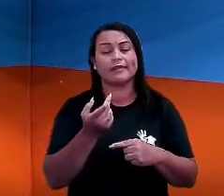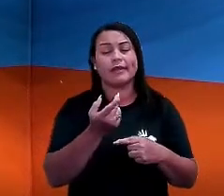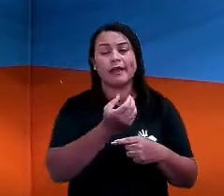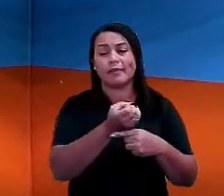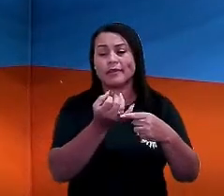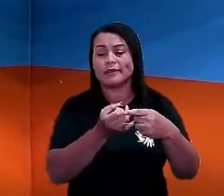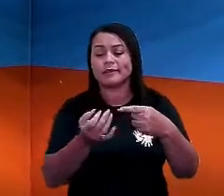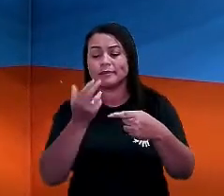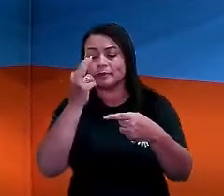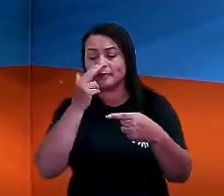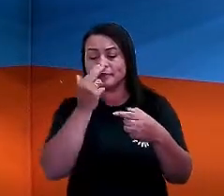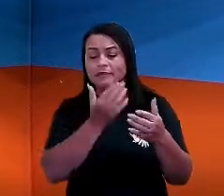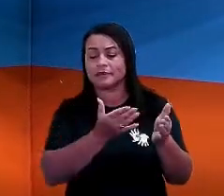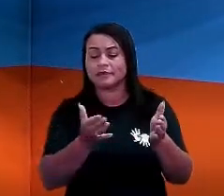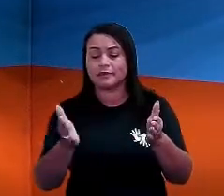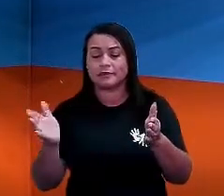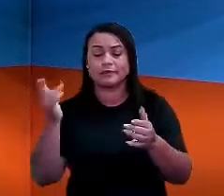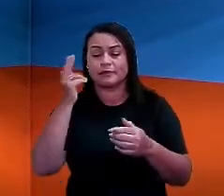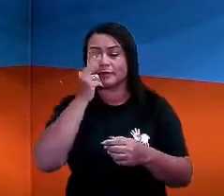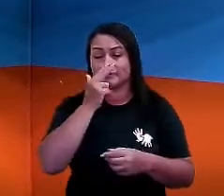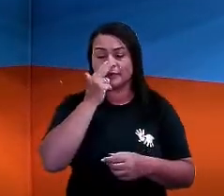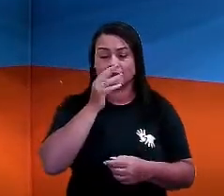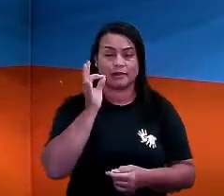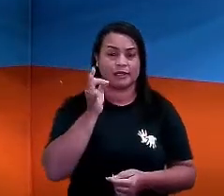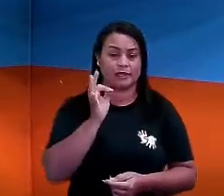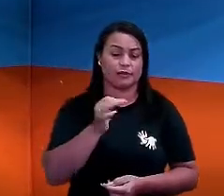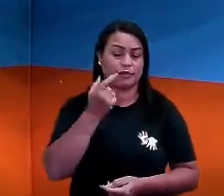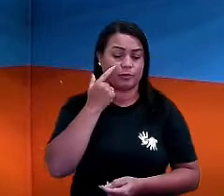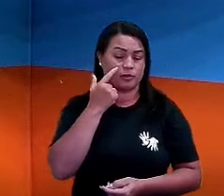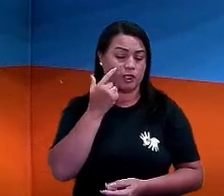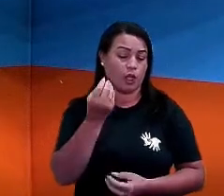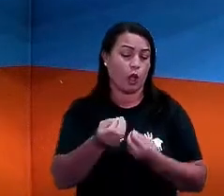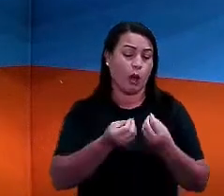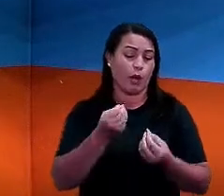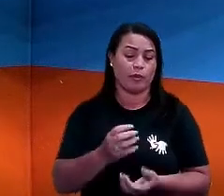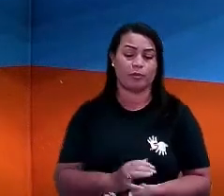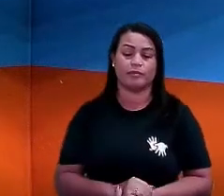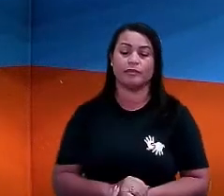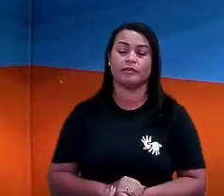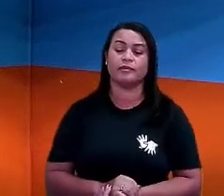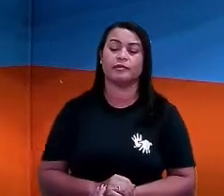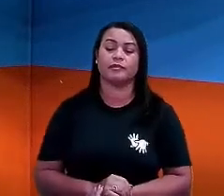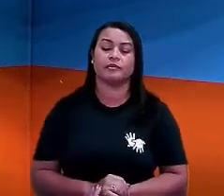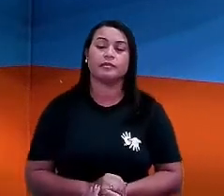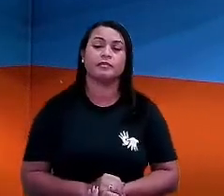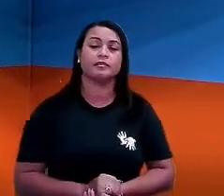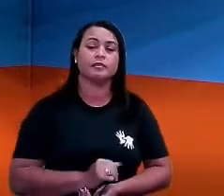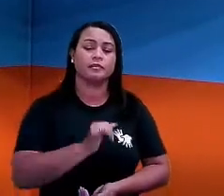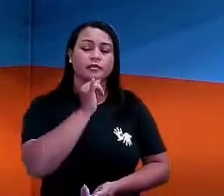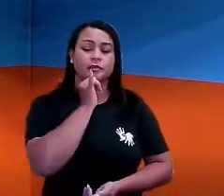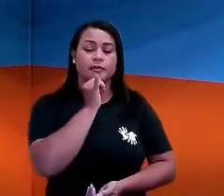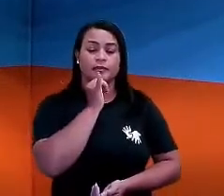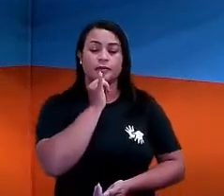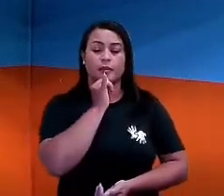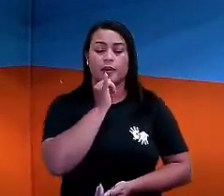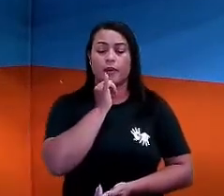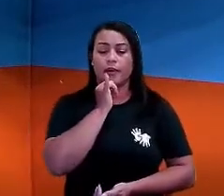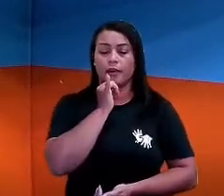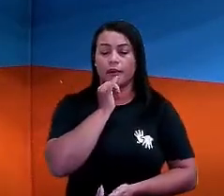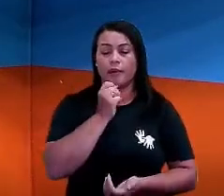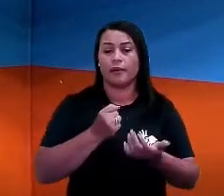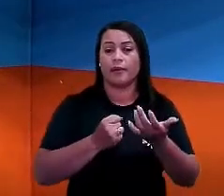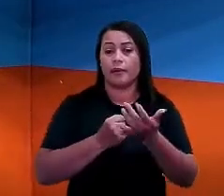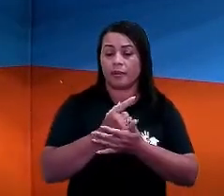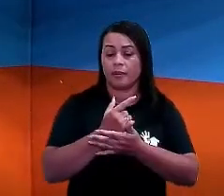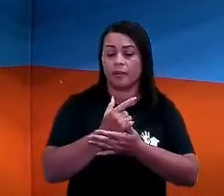tá? A proporção é a mesma, tá bom? E como é que eu faço isso? Por exemplo, se eu comprar